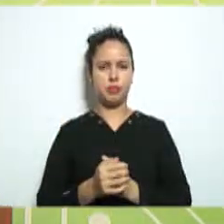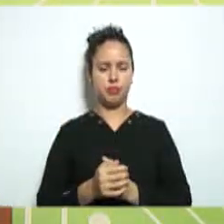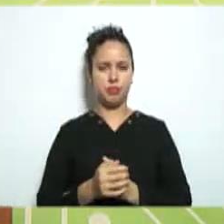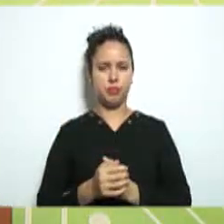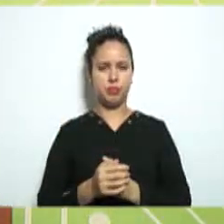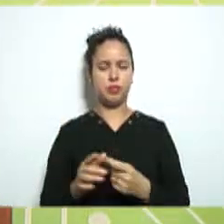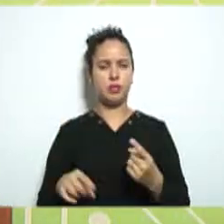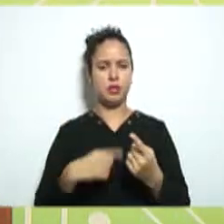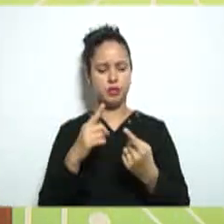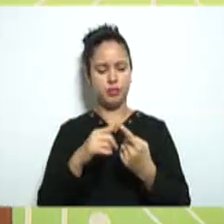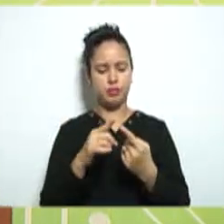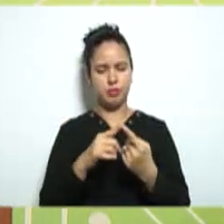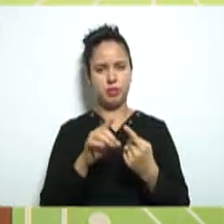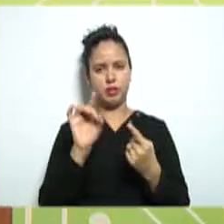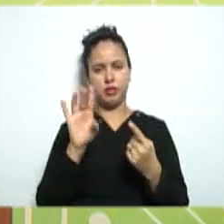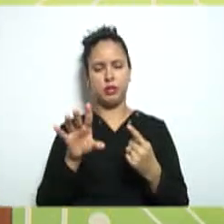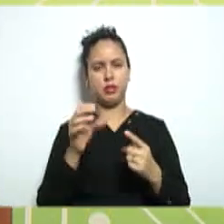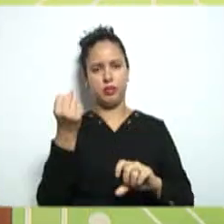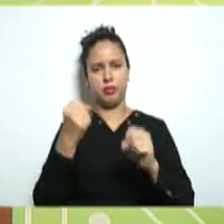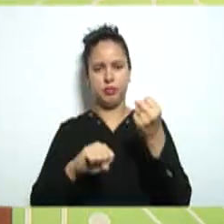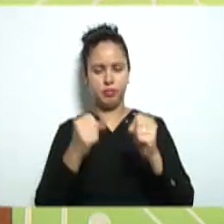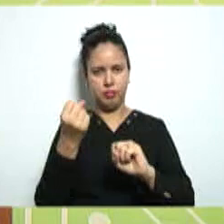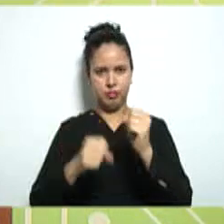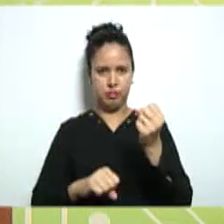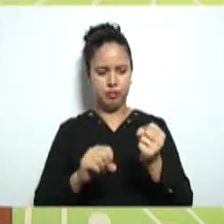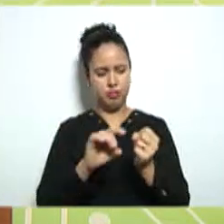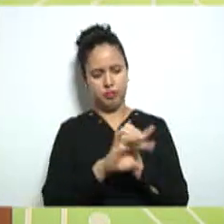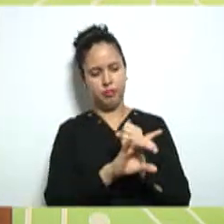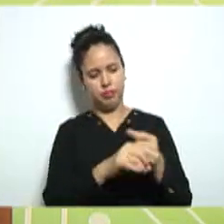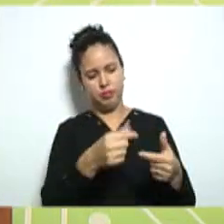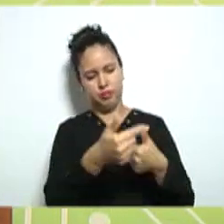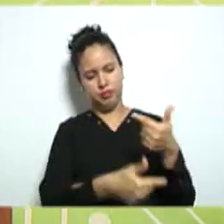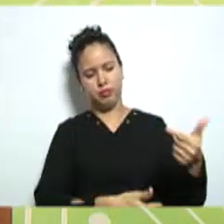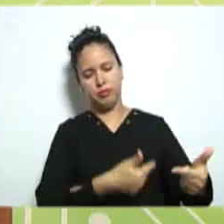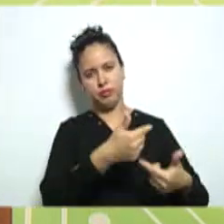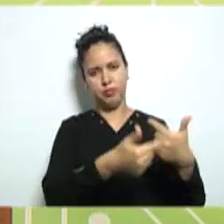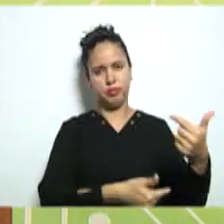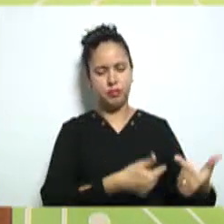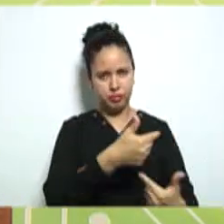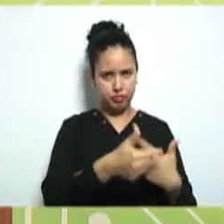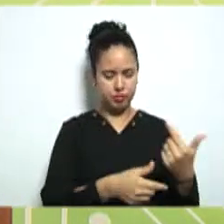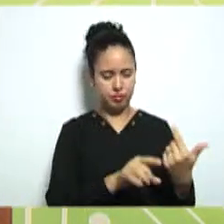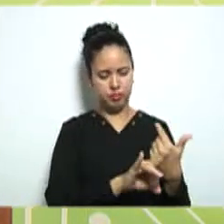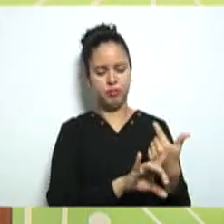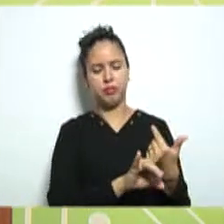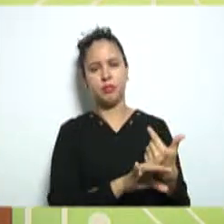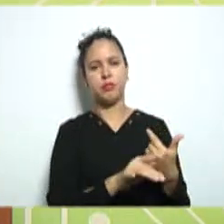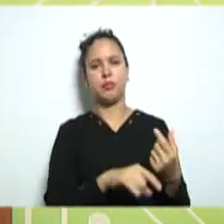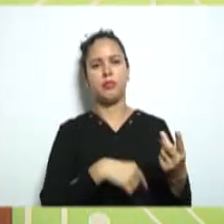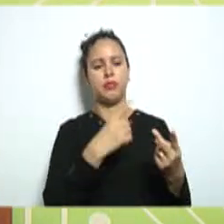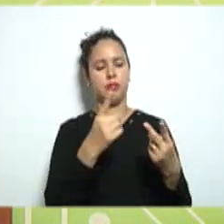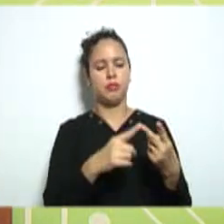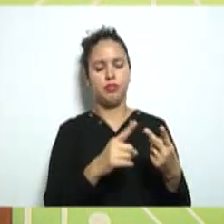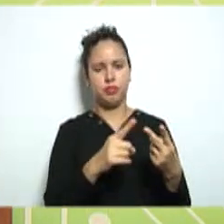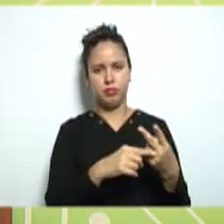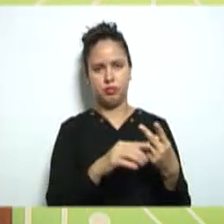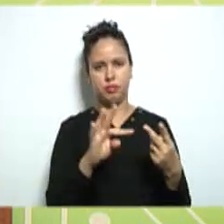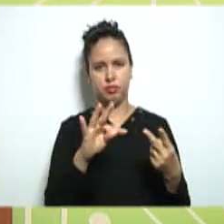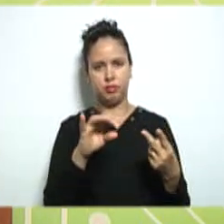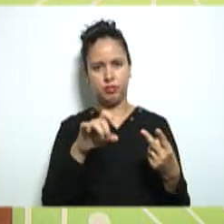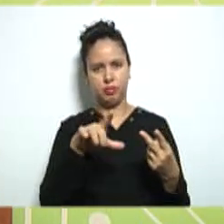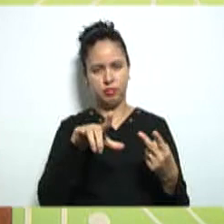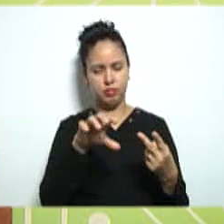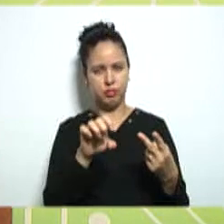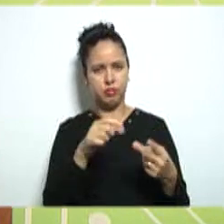que funciona com apenas um comando simples e o maquinário começa a funcionar sozinho. E o